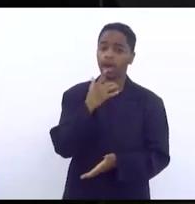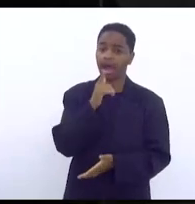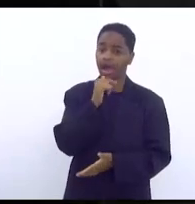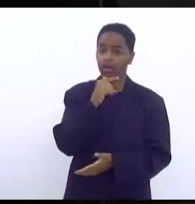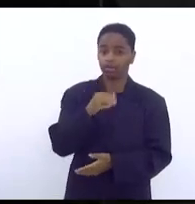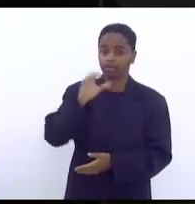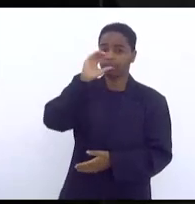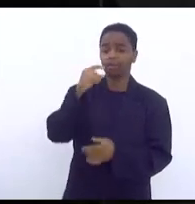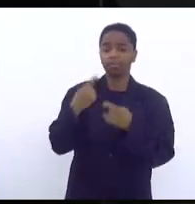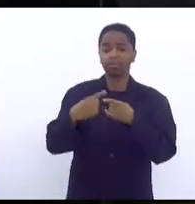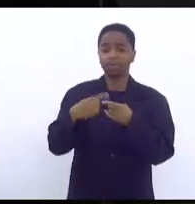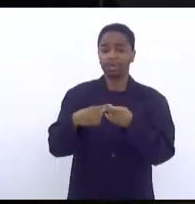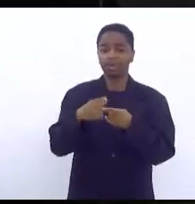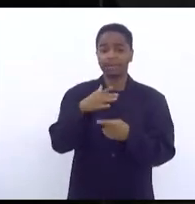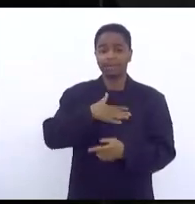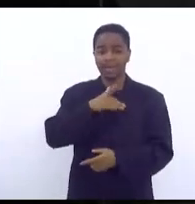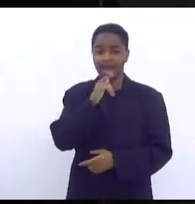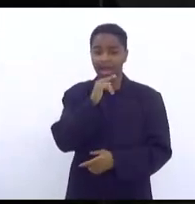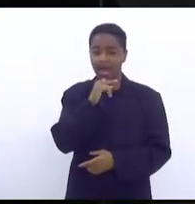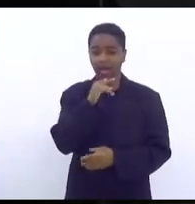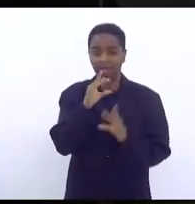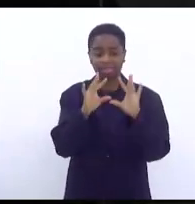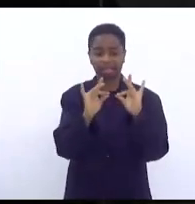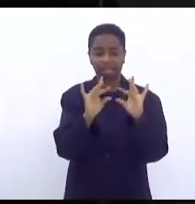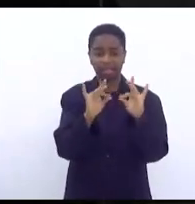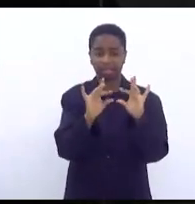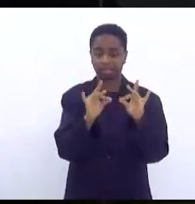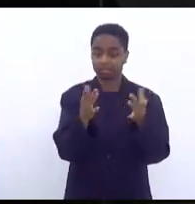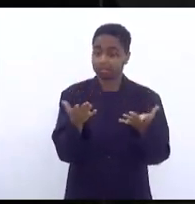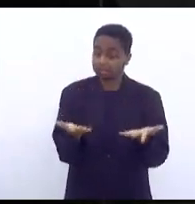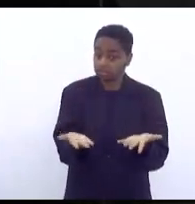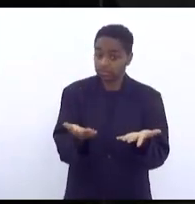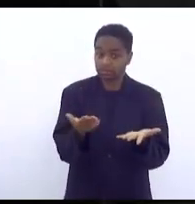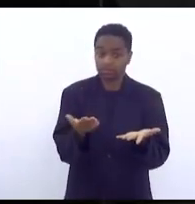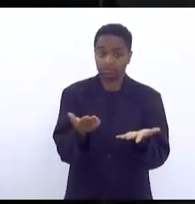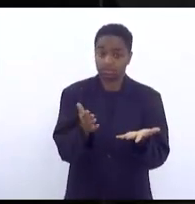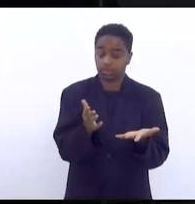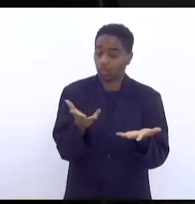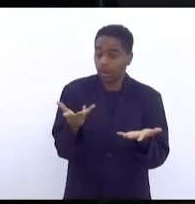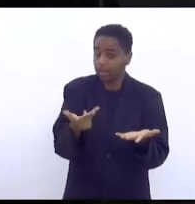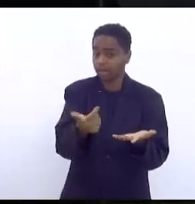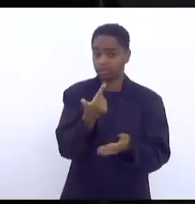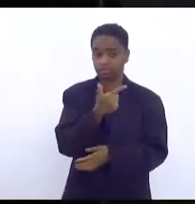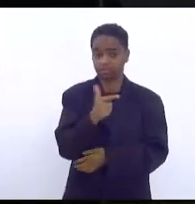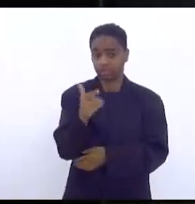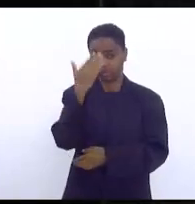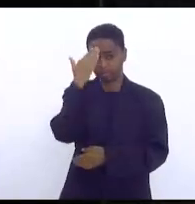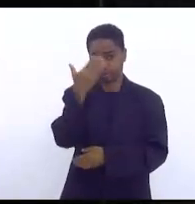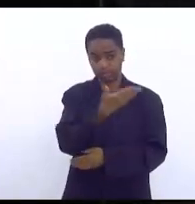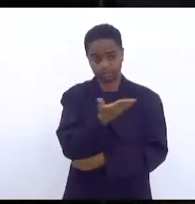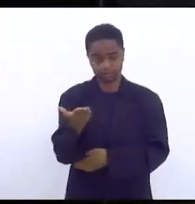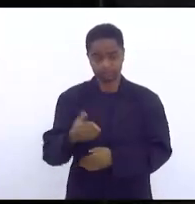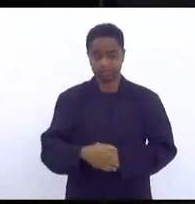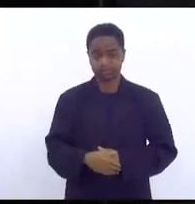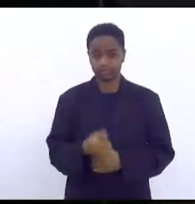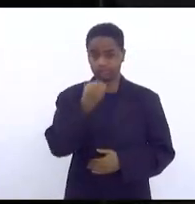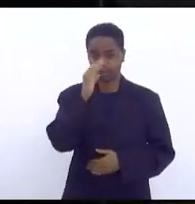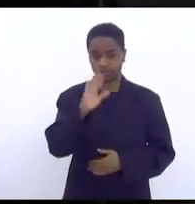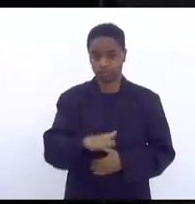minha água tem uma nata amanhece na caixa d'água uma nata então de péssima qualidade obrigada a todos um